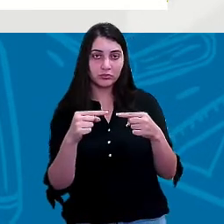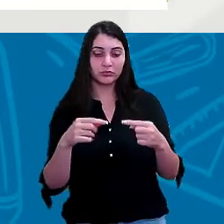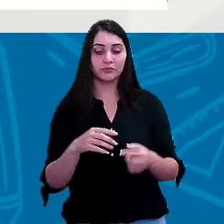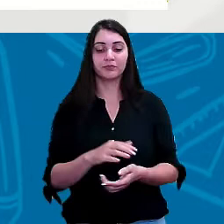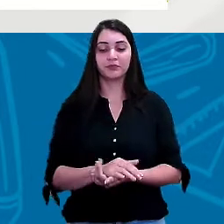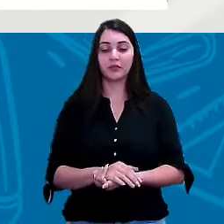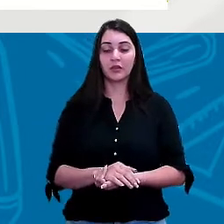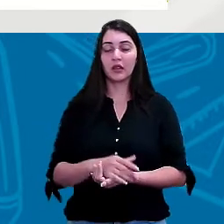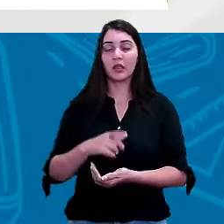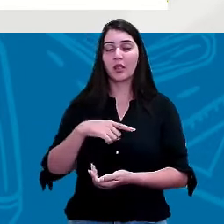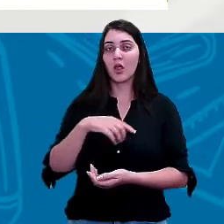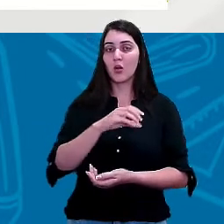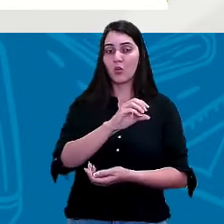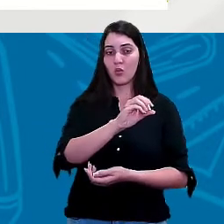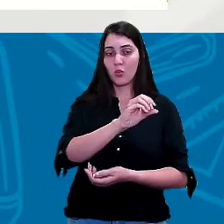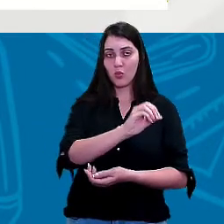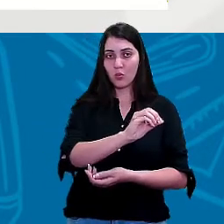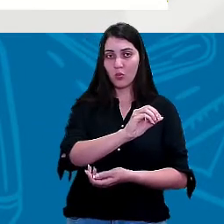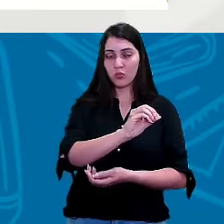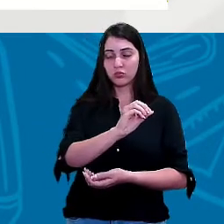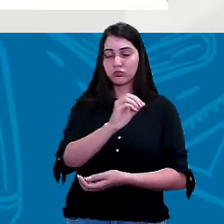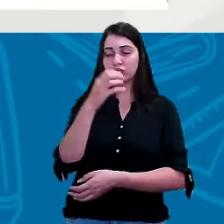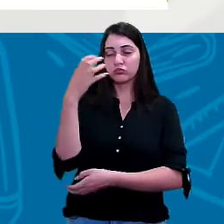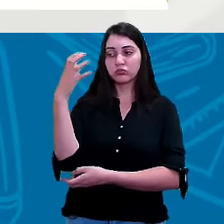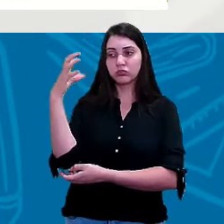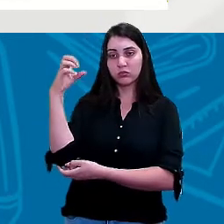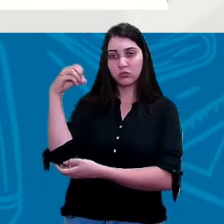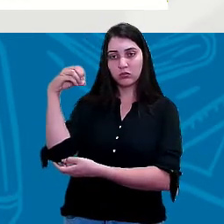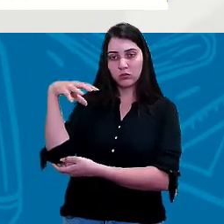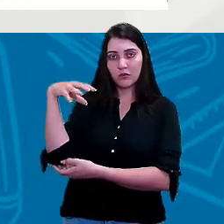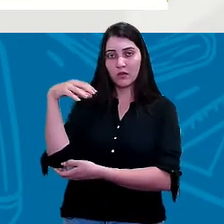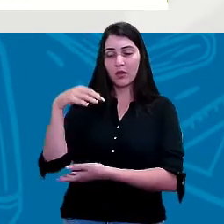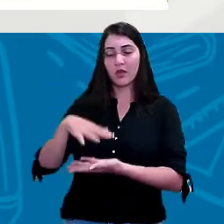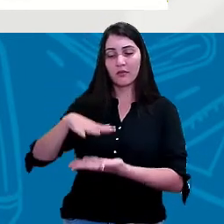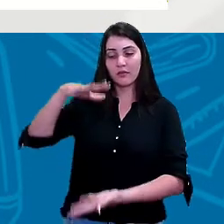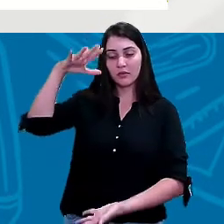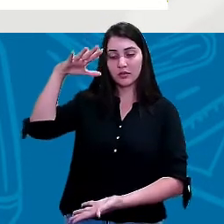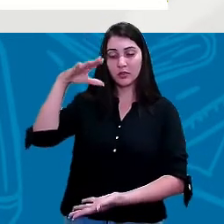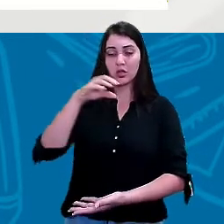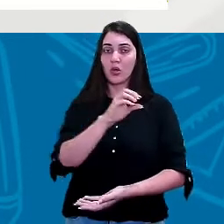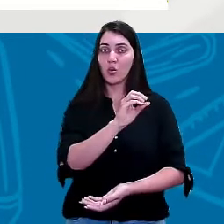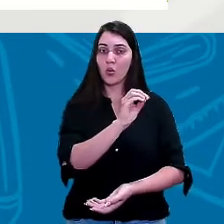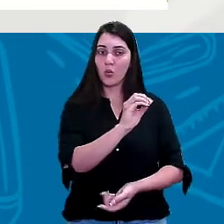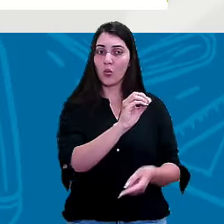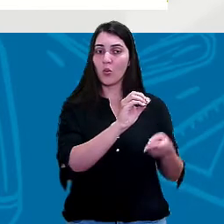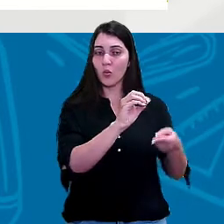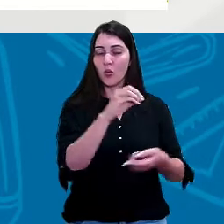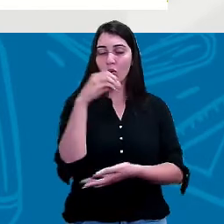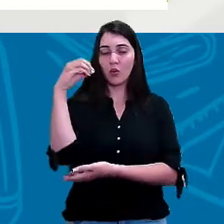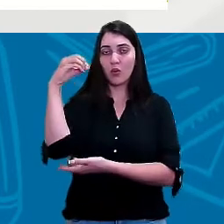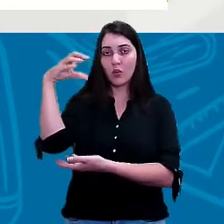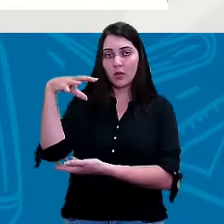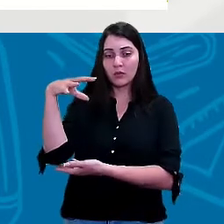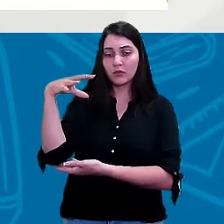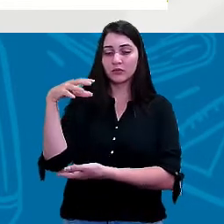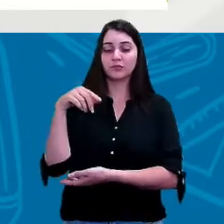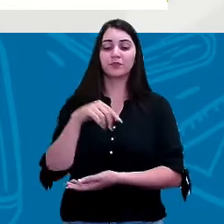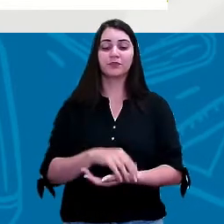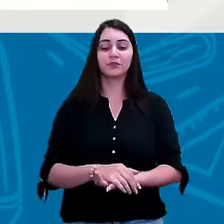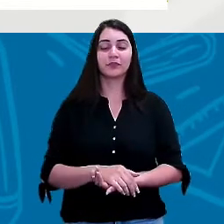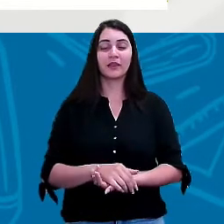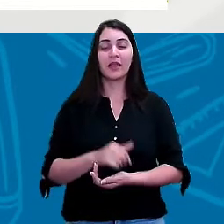o abajur é grande, o abajur. A criança